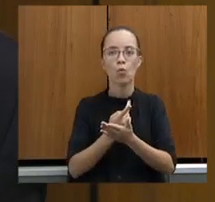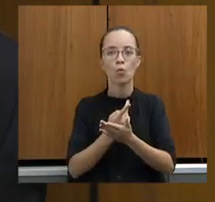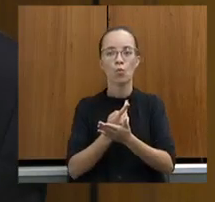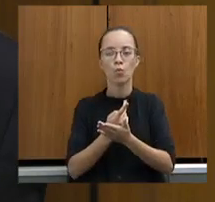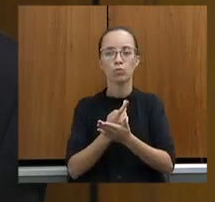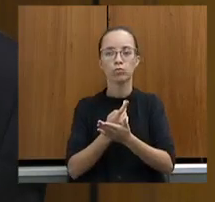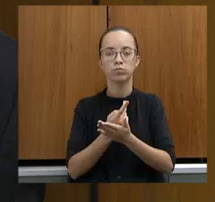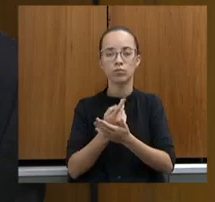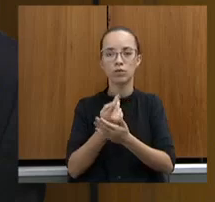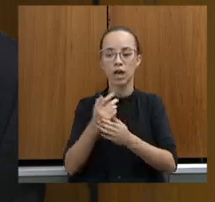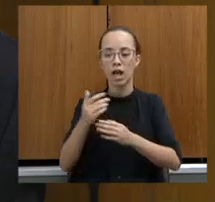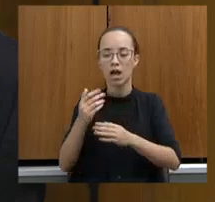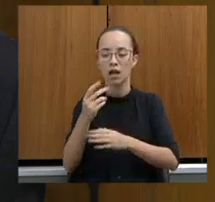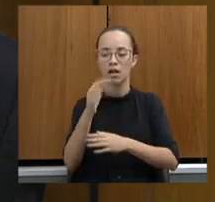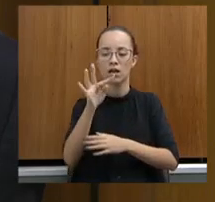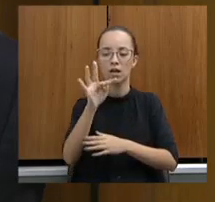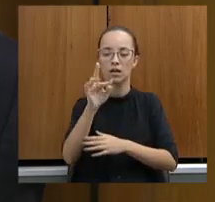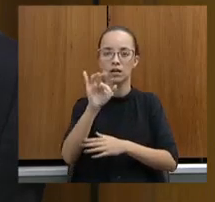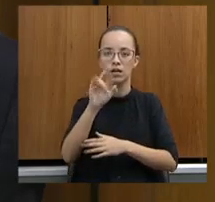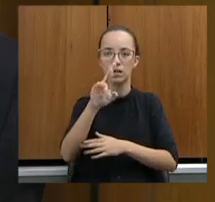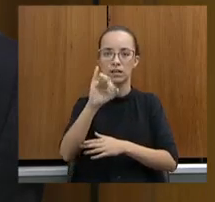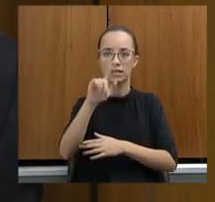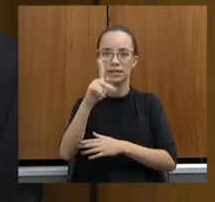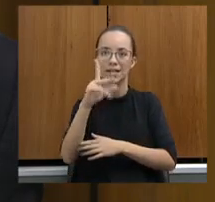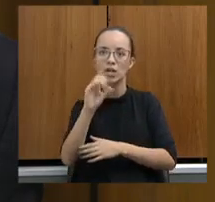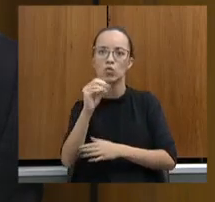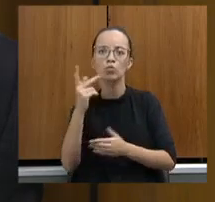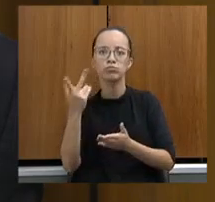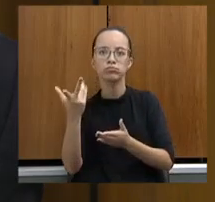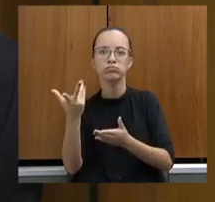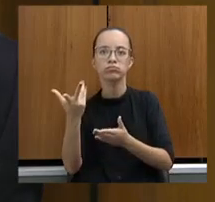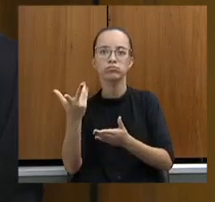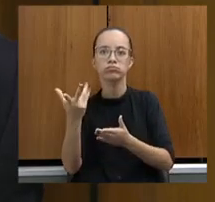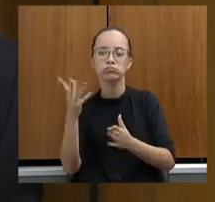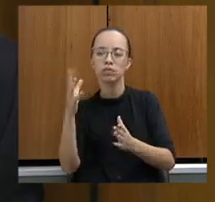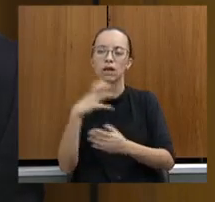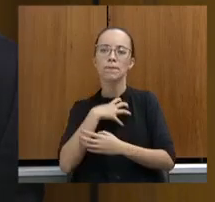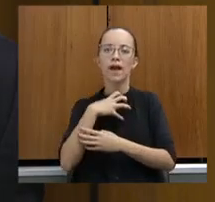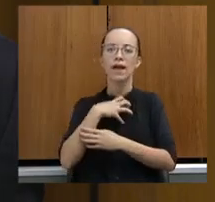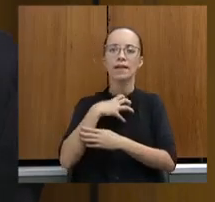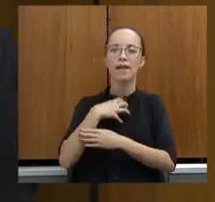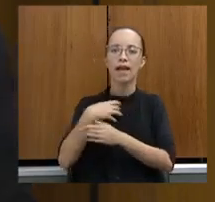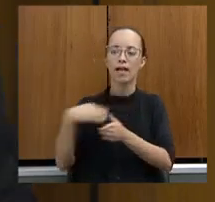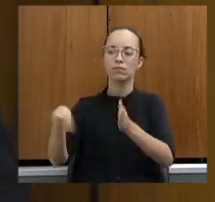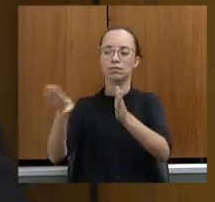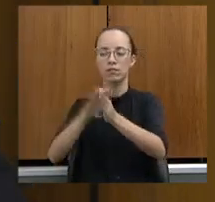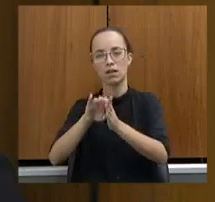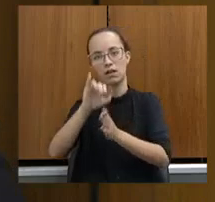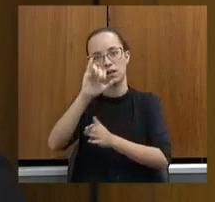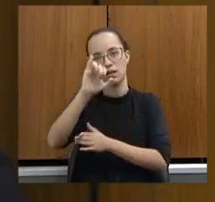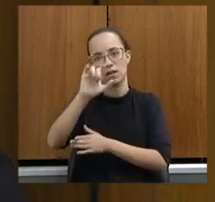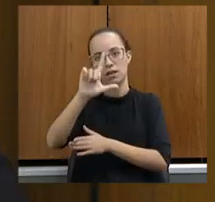e colocados na Bahia para ferrovia de Caetité até Ilhéus